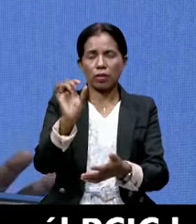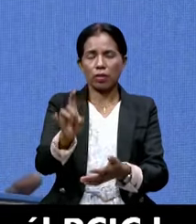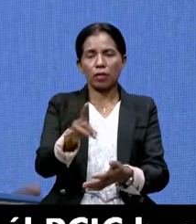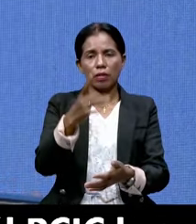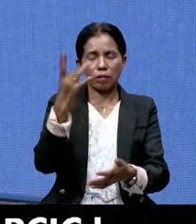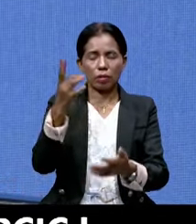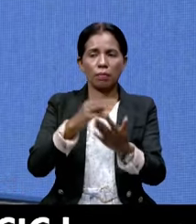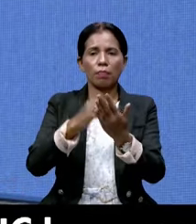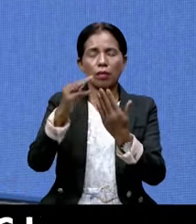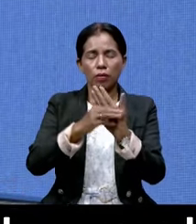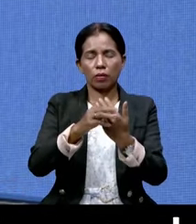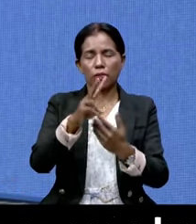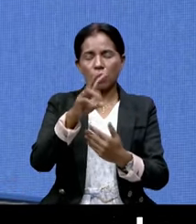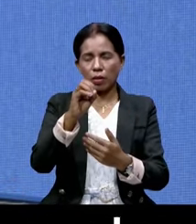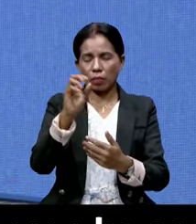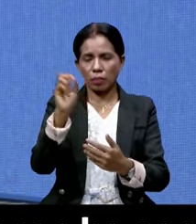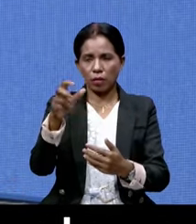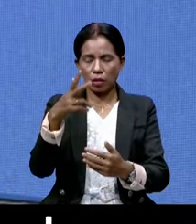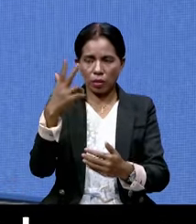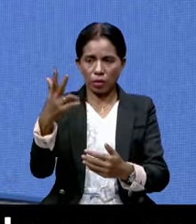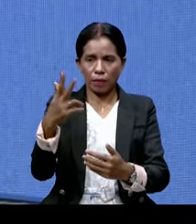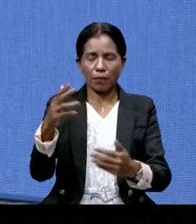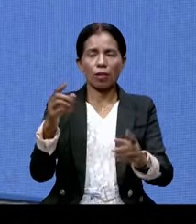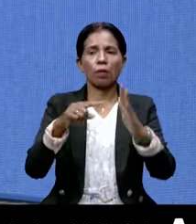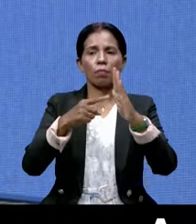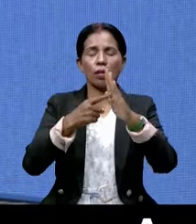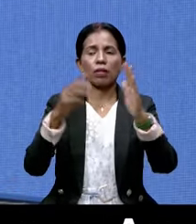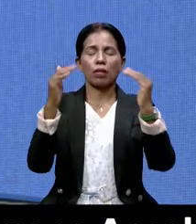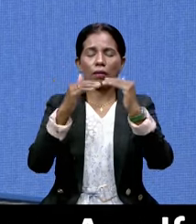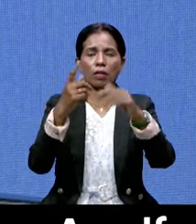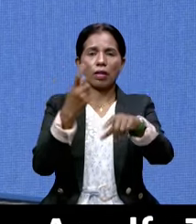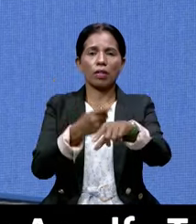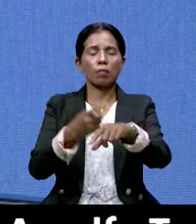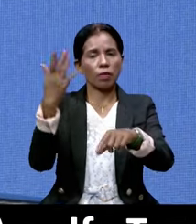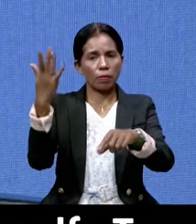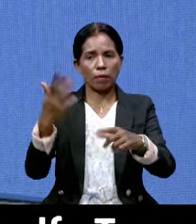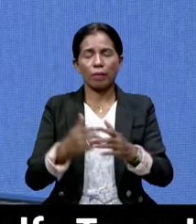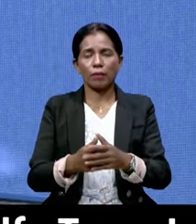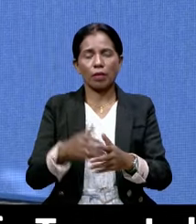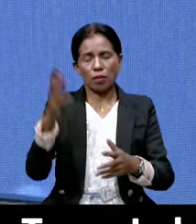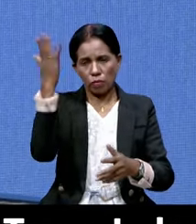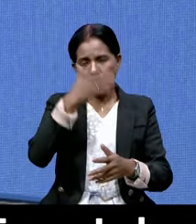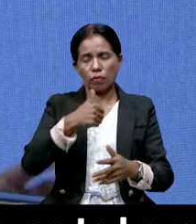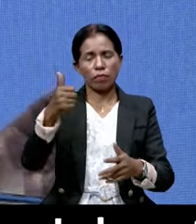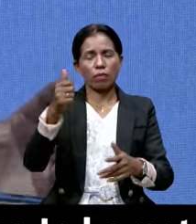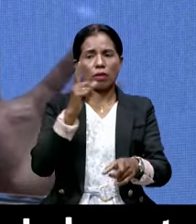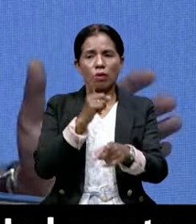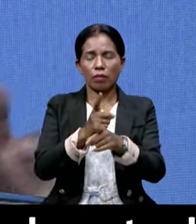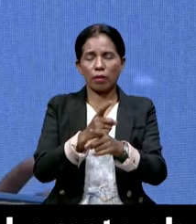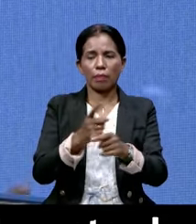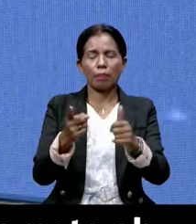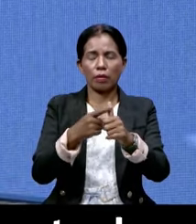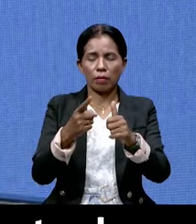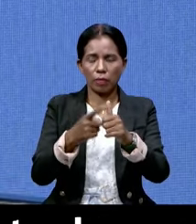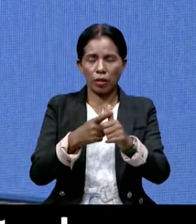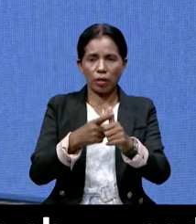de marzo 2003. Hau huhu jurnal semanario. Momentu neba furak tetebes. Primero jurnal in lingua